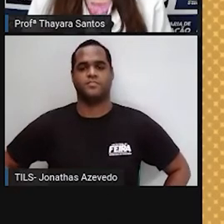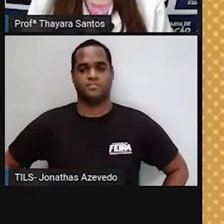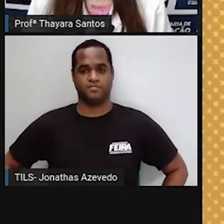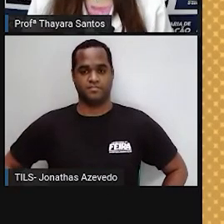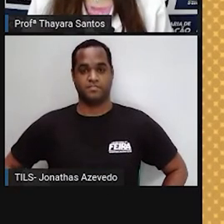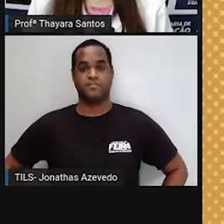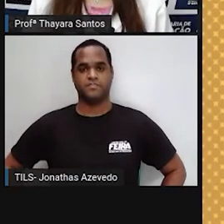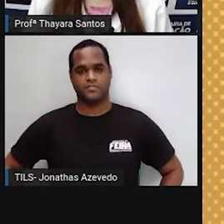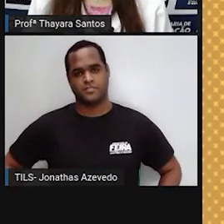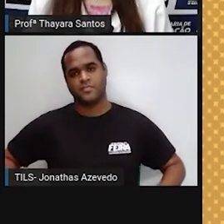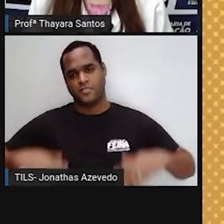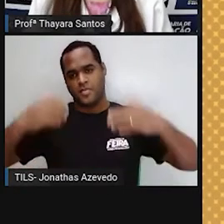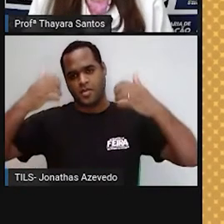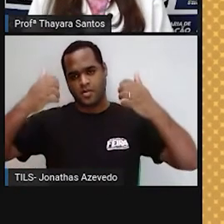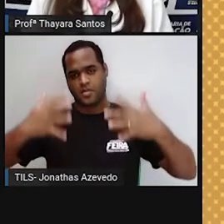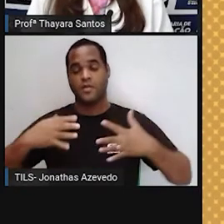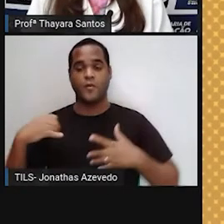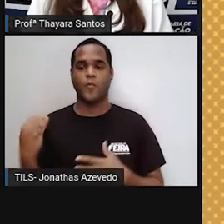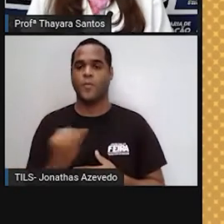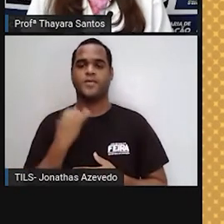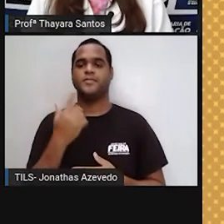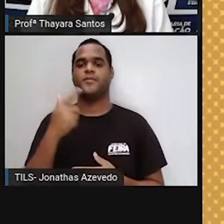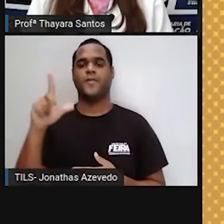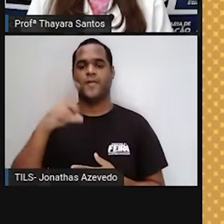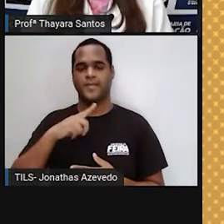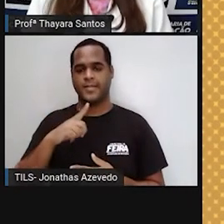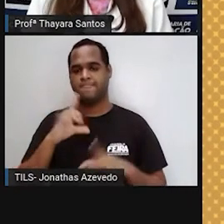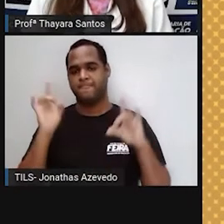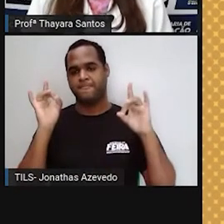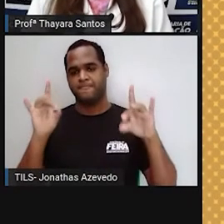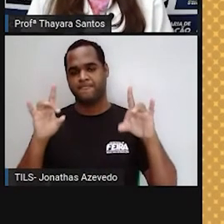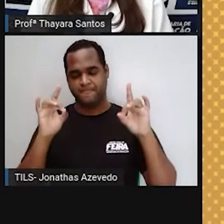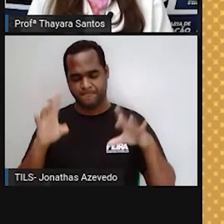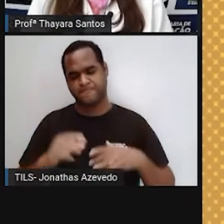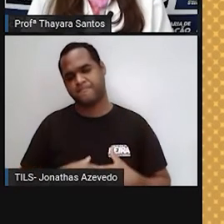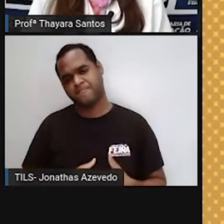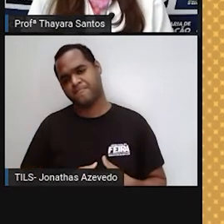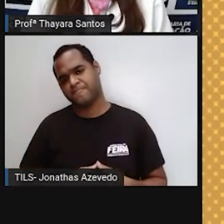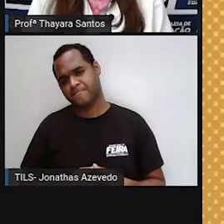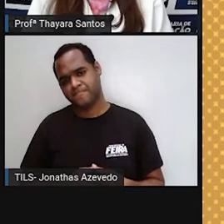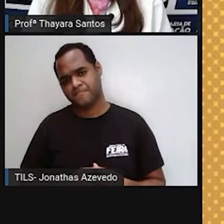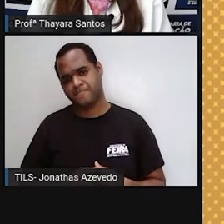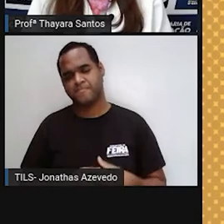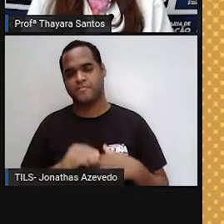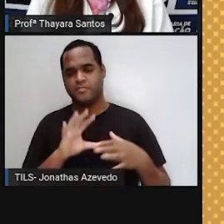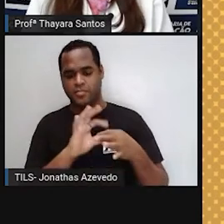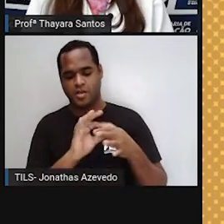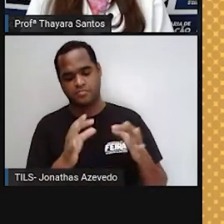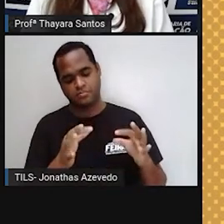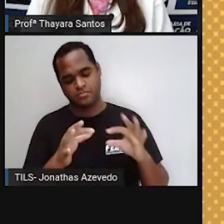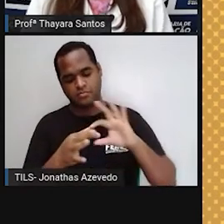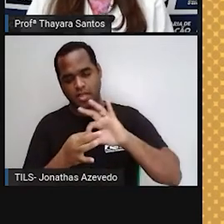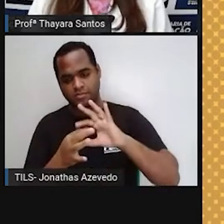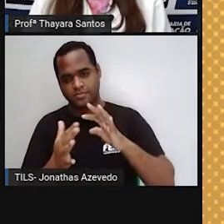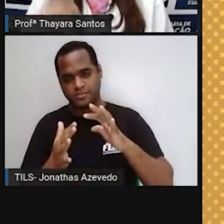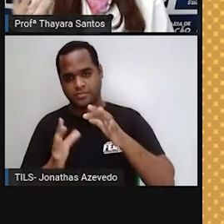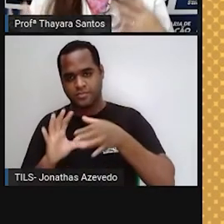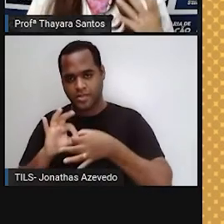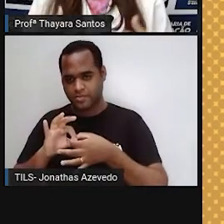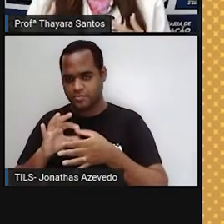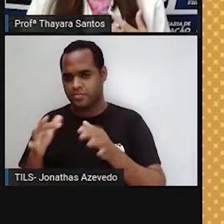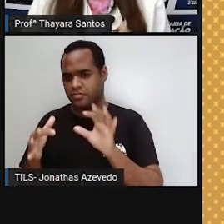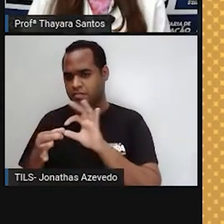Tem um outro tipo de reprodução que é especial também, que é o que a gente chama de conjugação. Então, tem toda